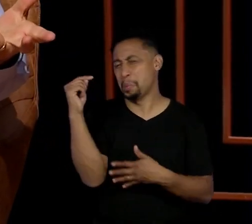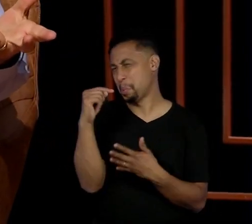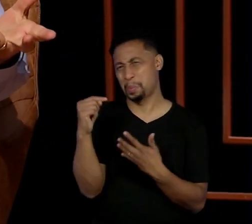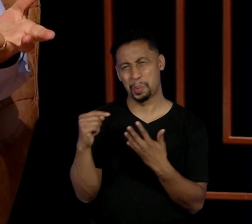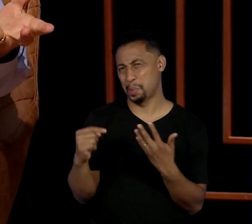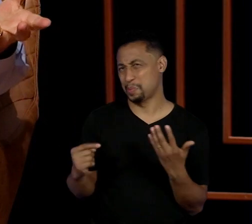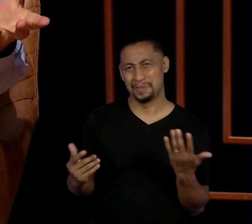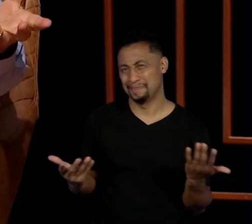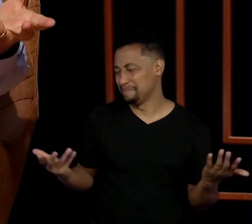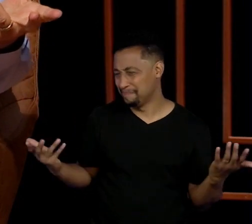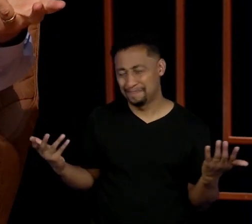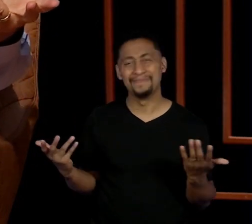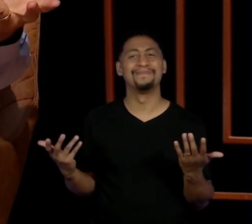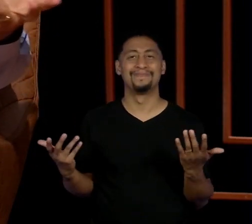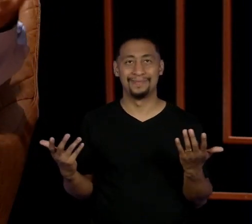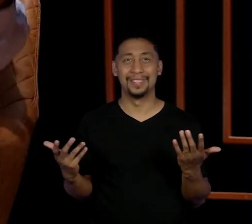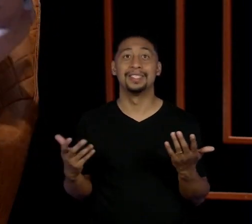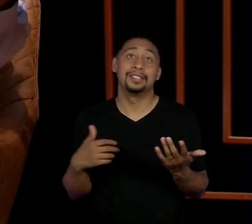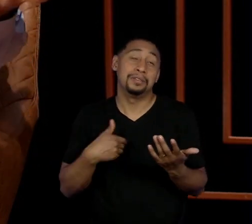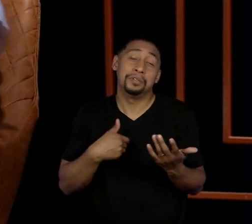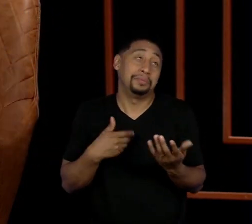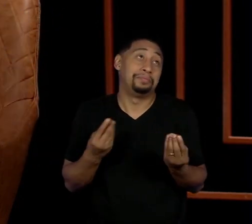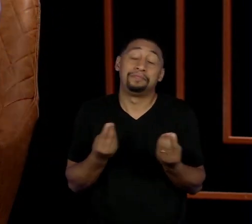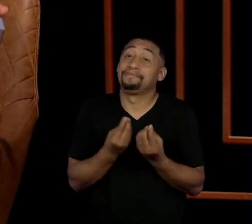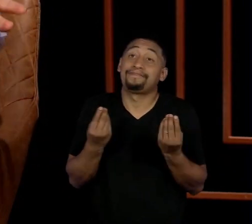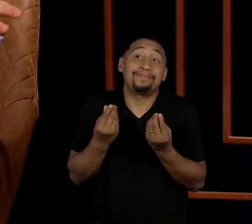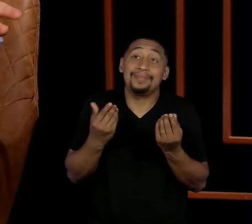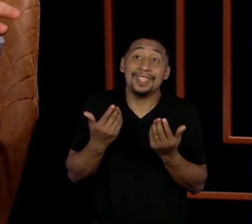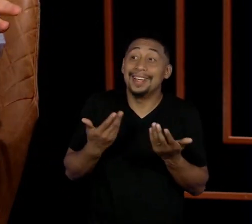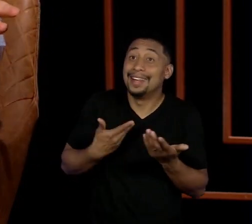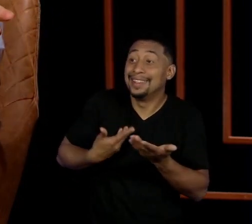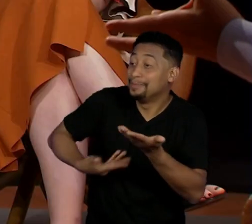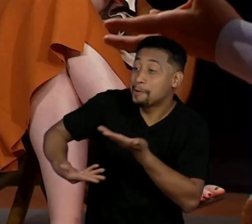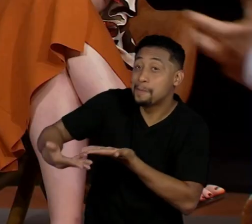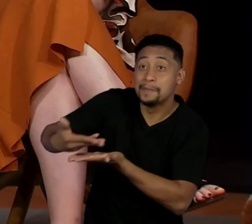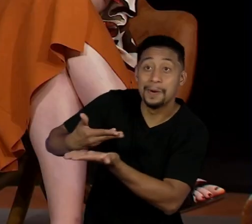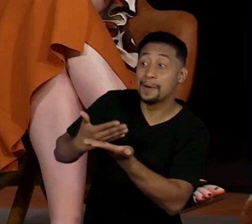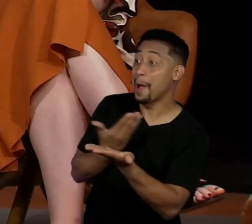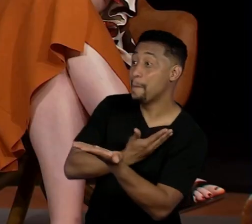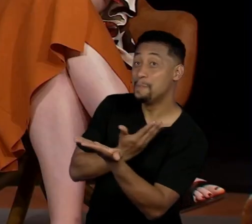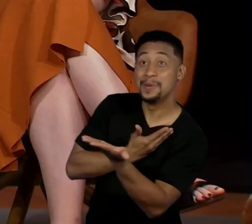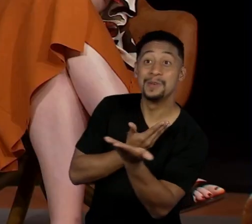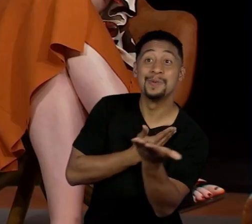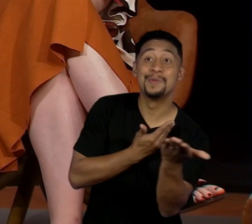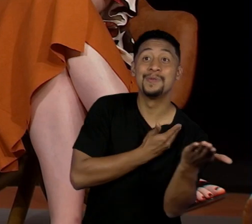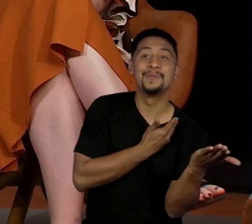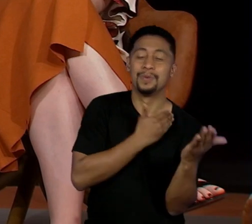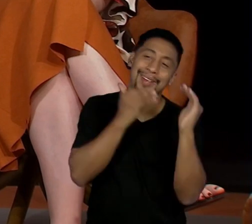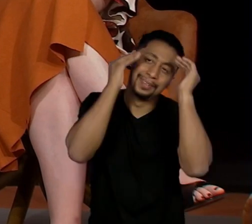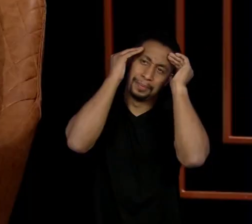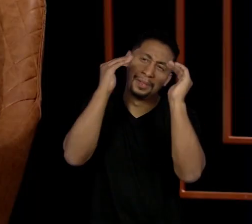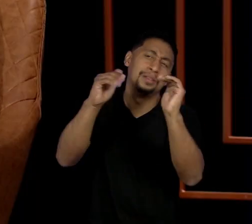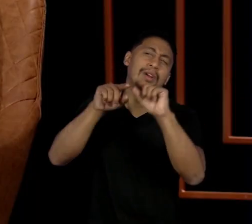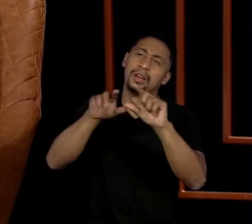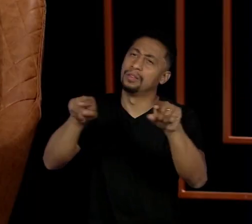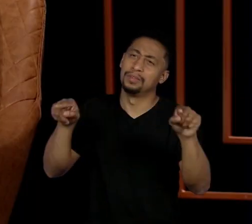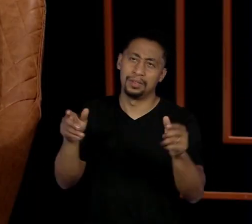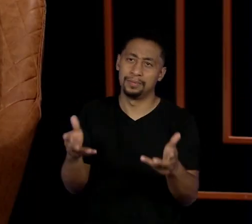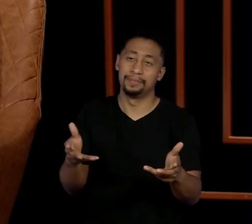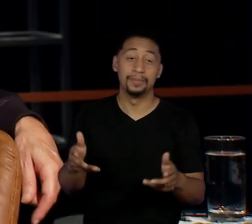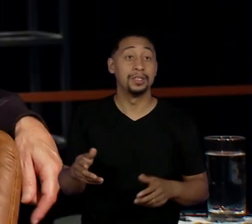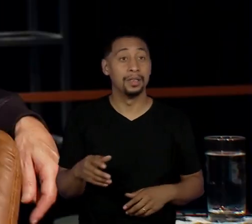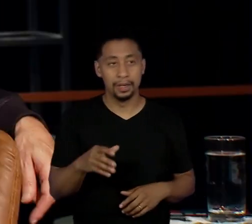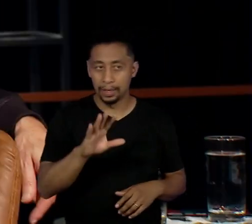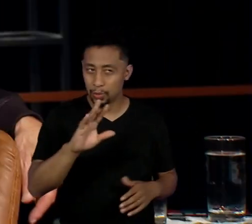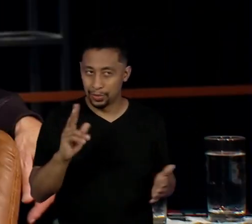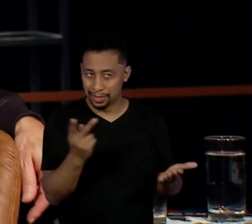tantos, entendeu? Eu fui virando colega deles e respeitando demais. Dizem que uma vez você deu o